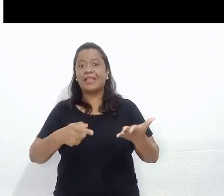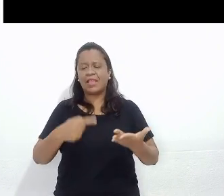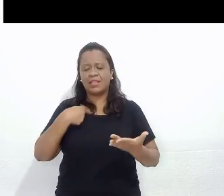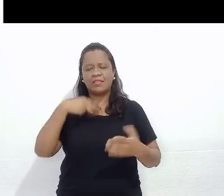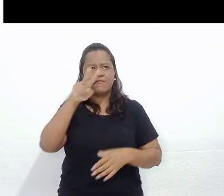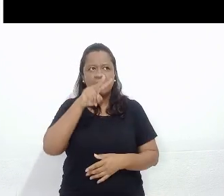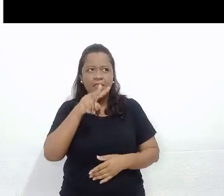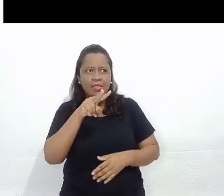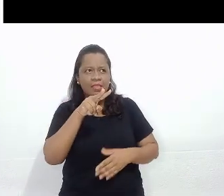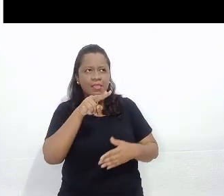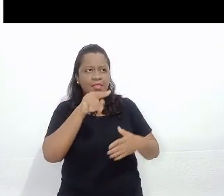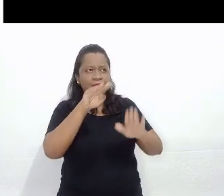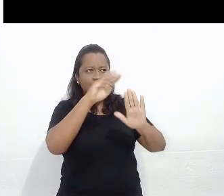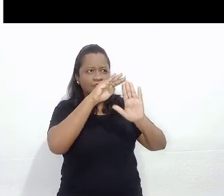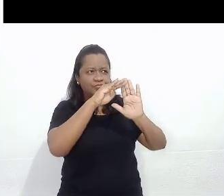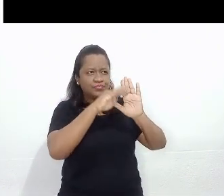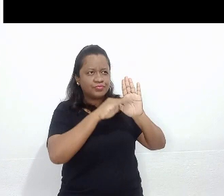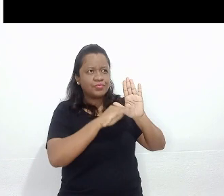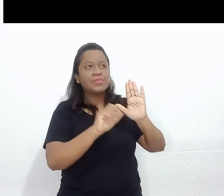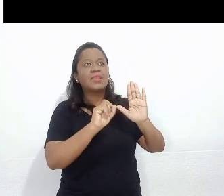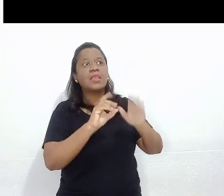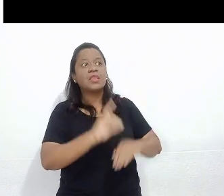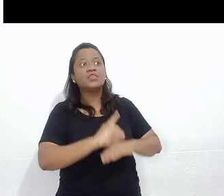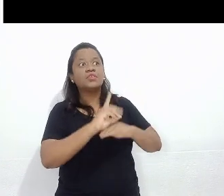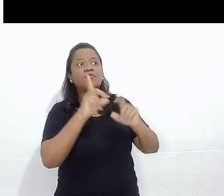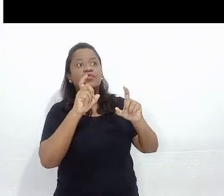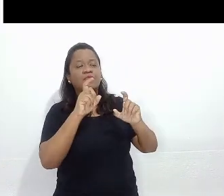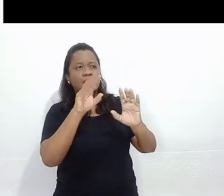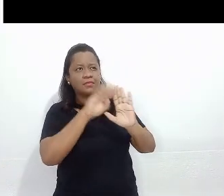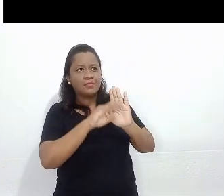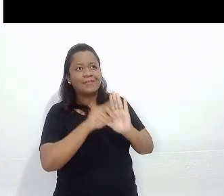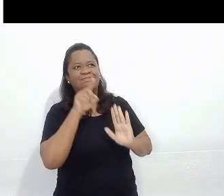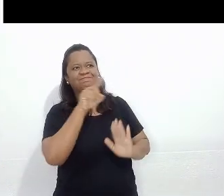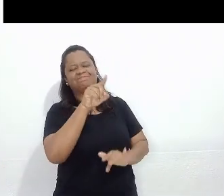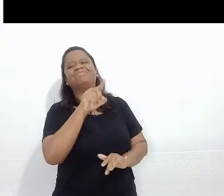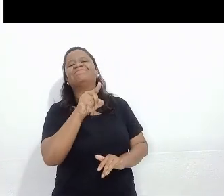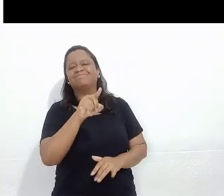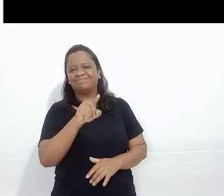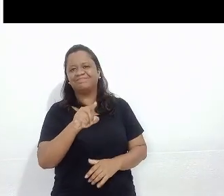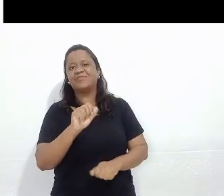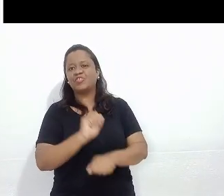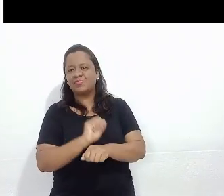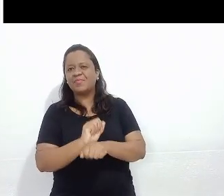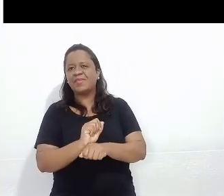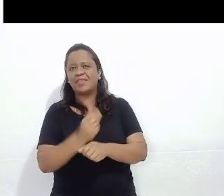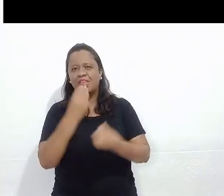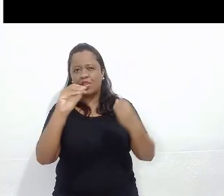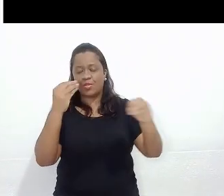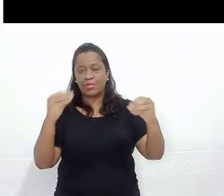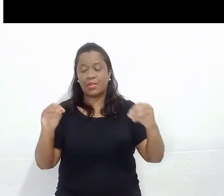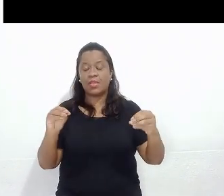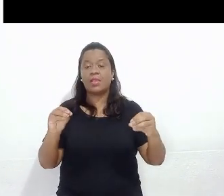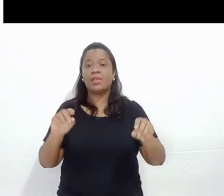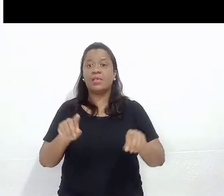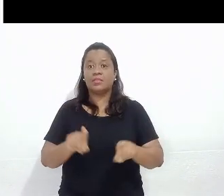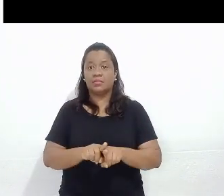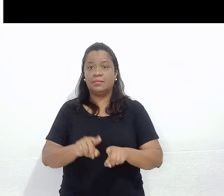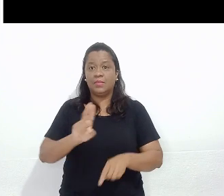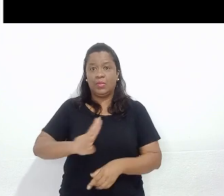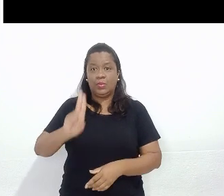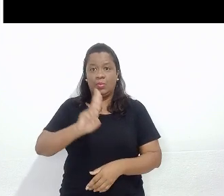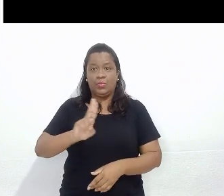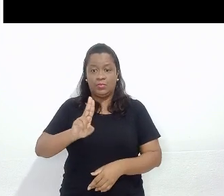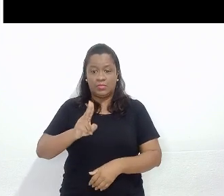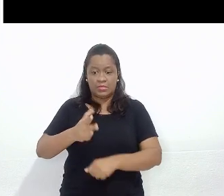direção de fotografia, você já espera encontrar esses elementos. Né? Ele também usa muito câmera em